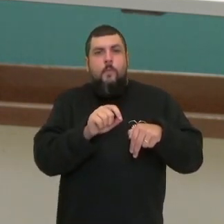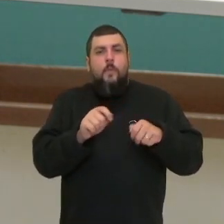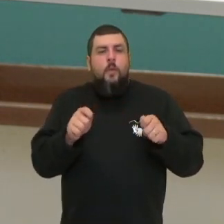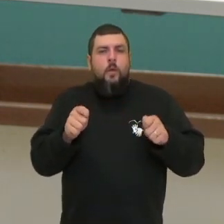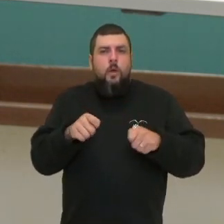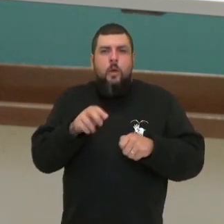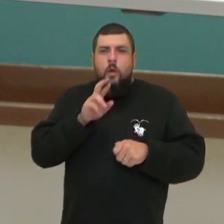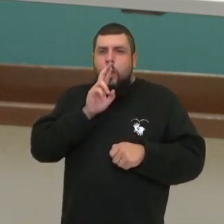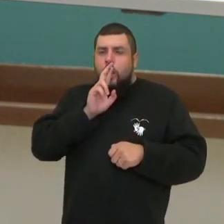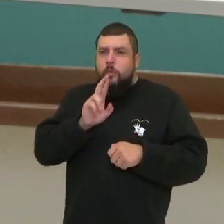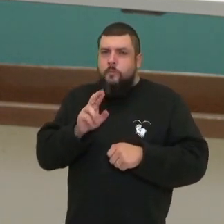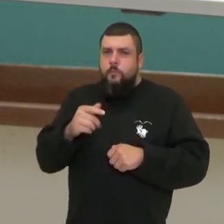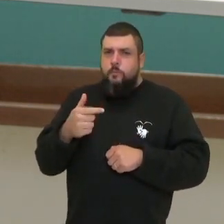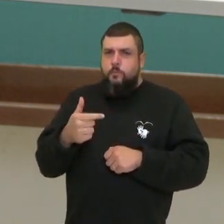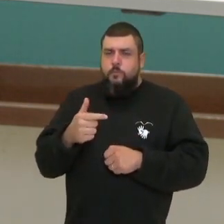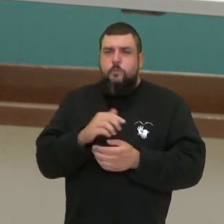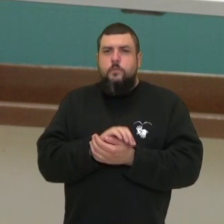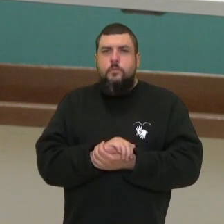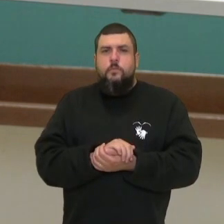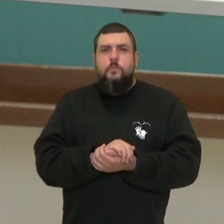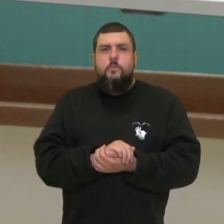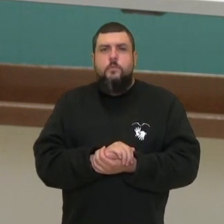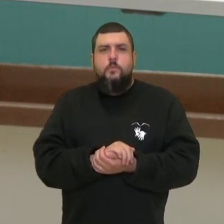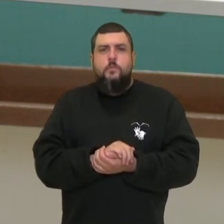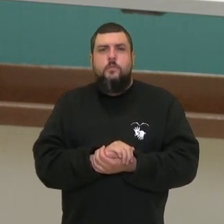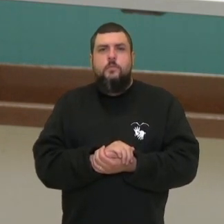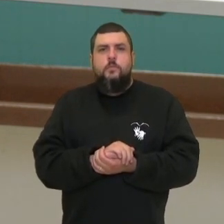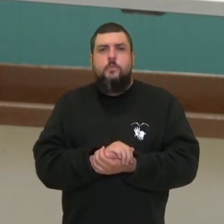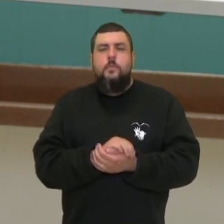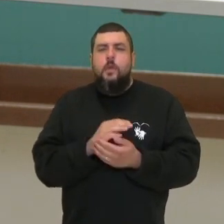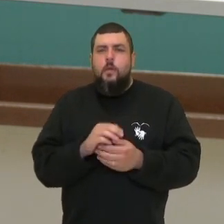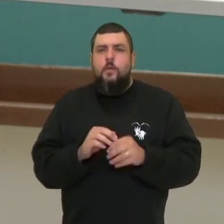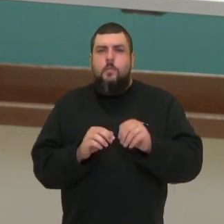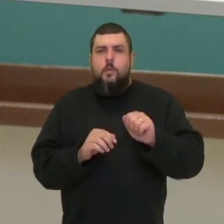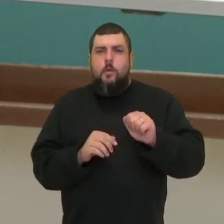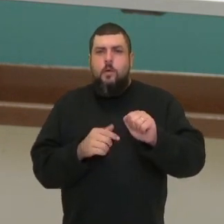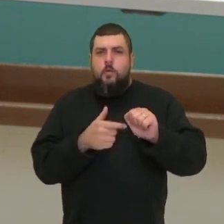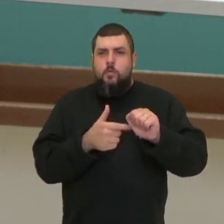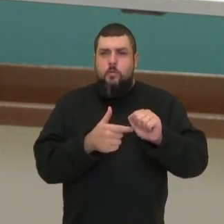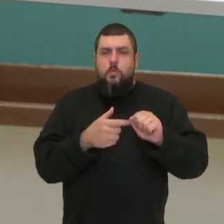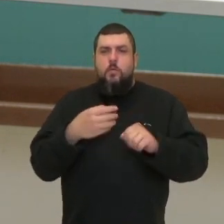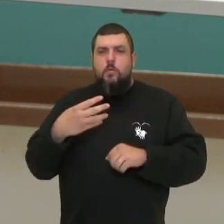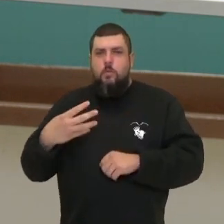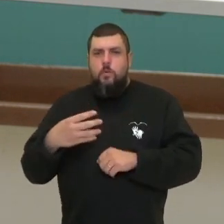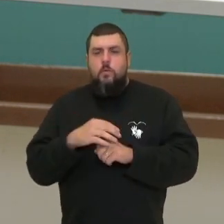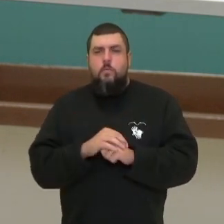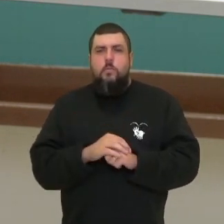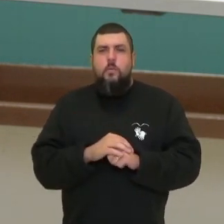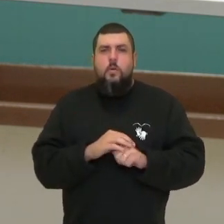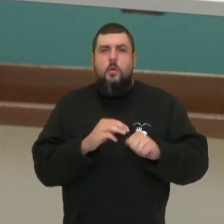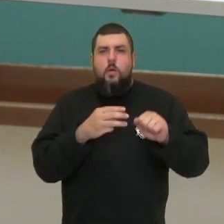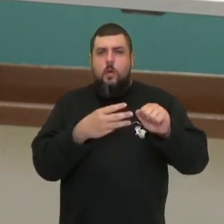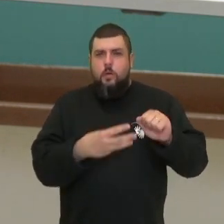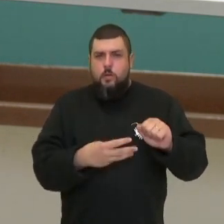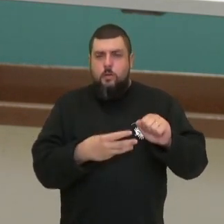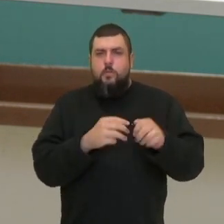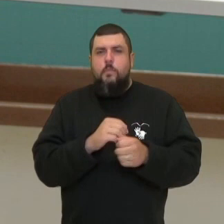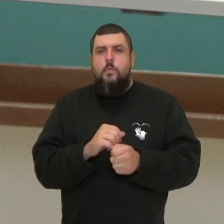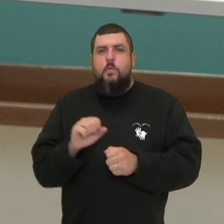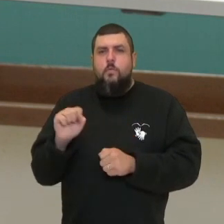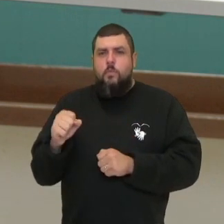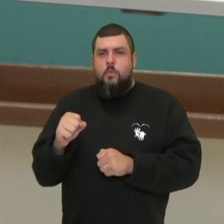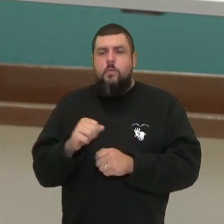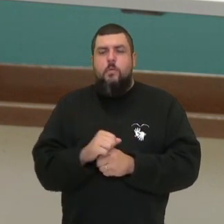resultado 2. Obtemos o resultado A2, 4. Obtemos o resultado A3,